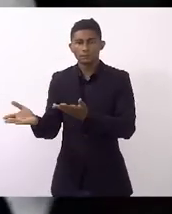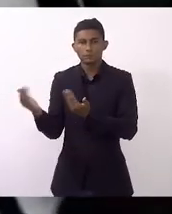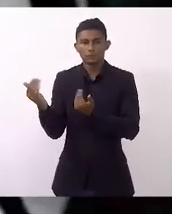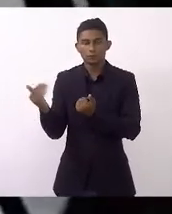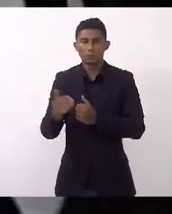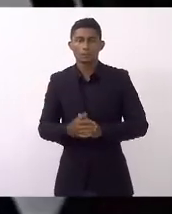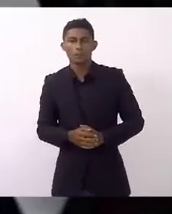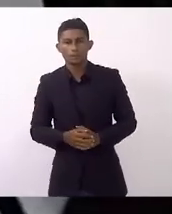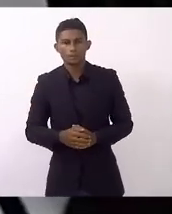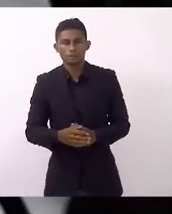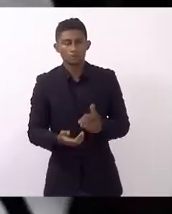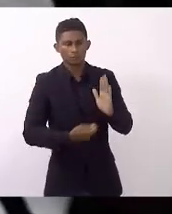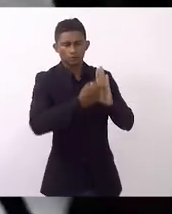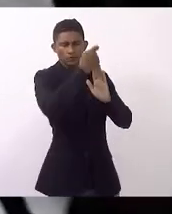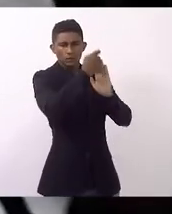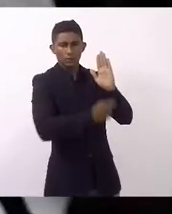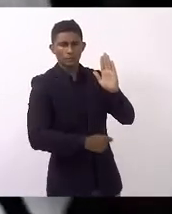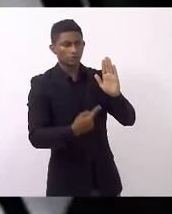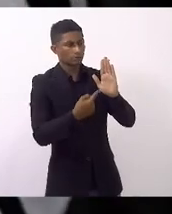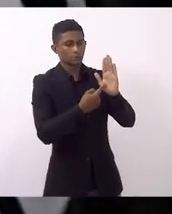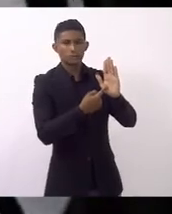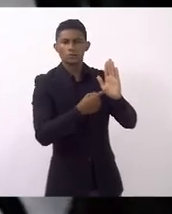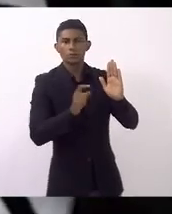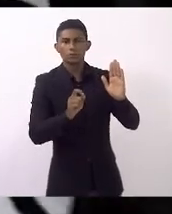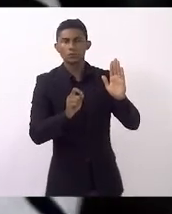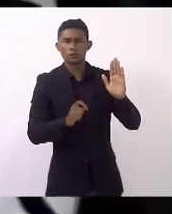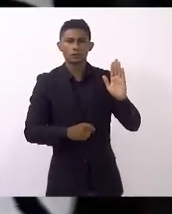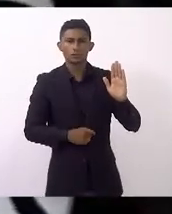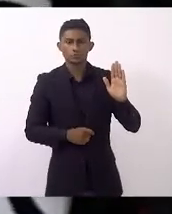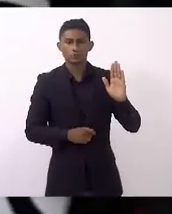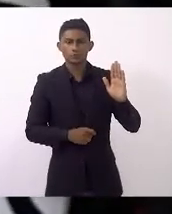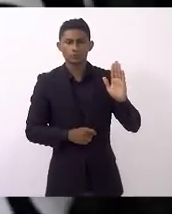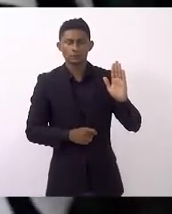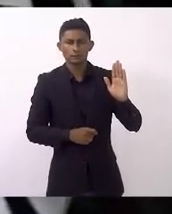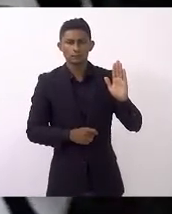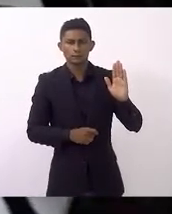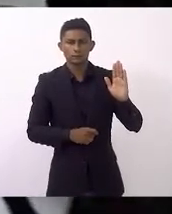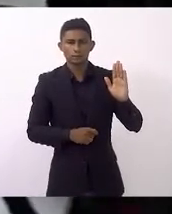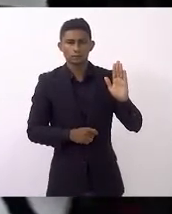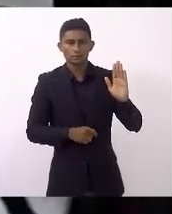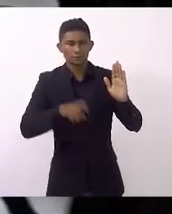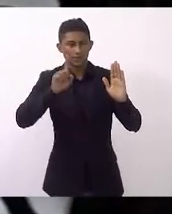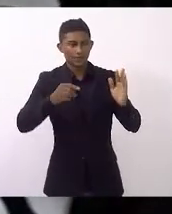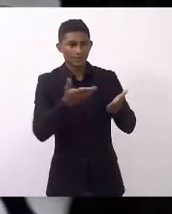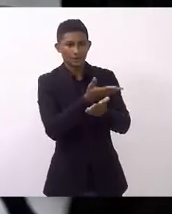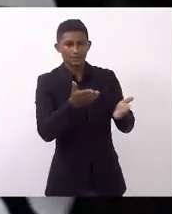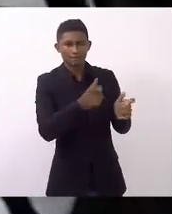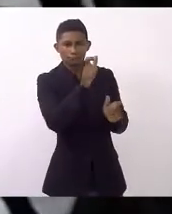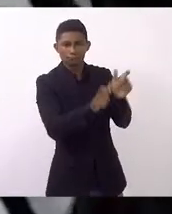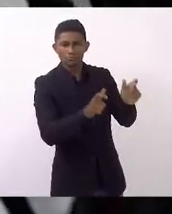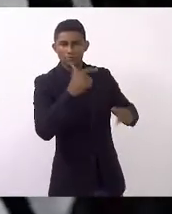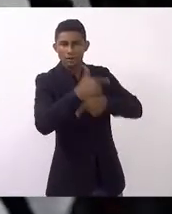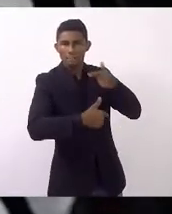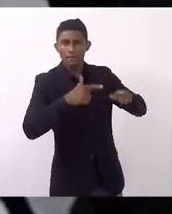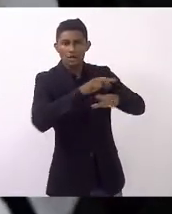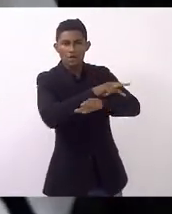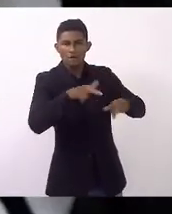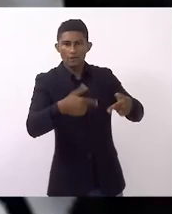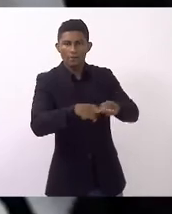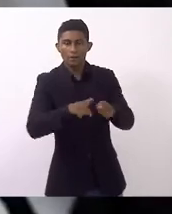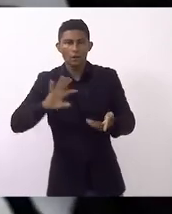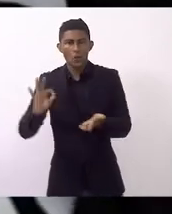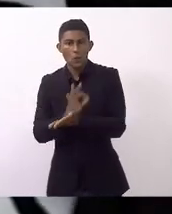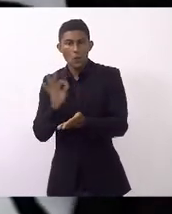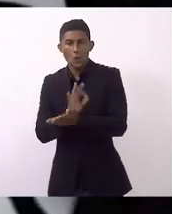constata-se que a atual redação do projeto acaba por dispor sobre condições para exercício de profissões e sobre contratação